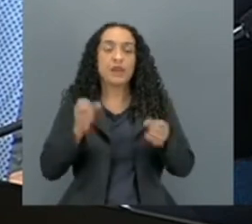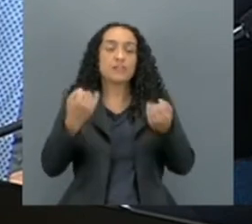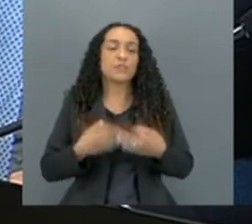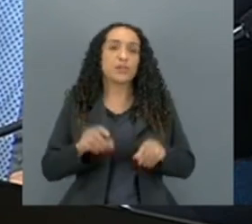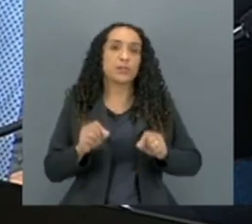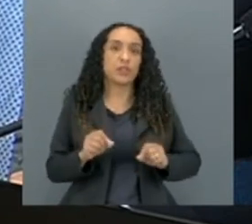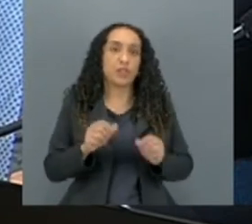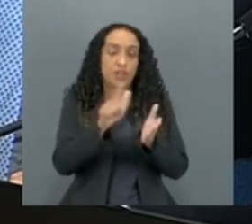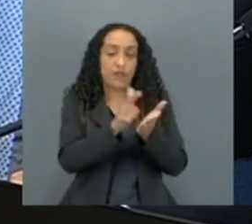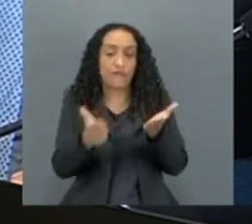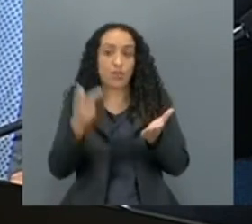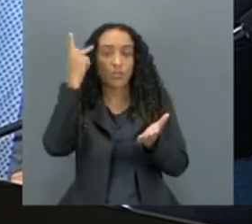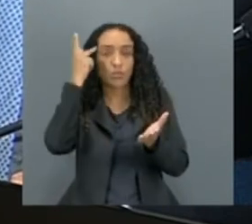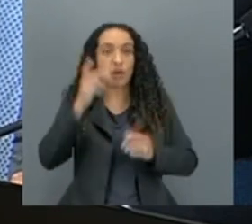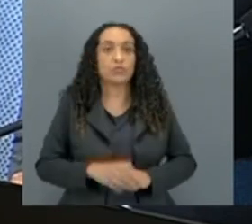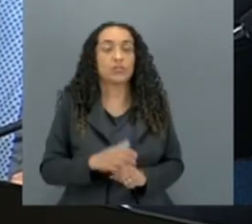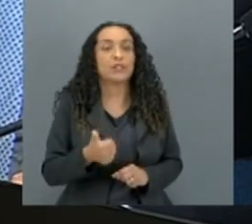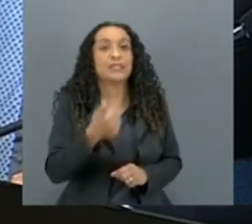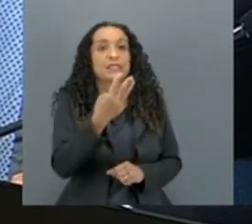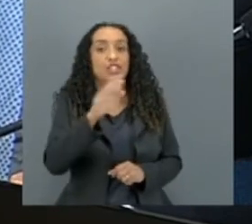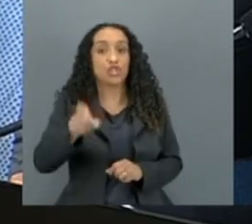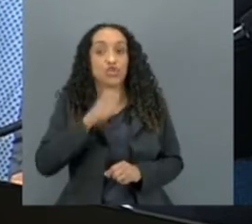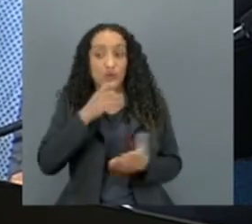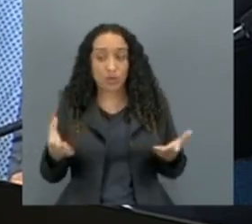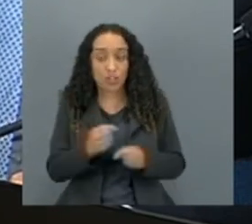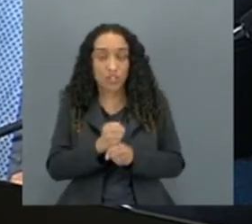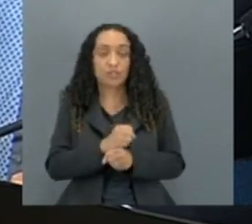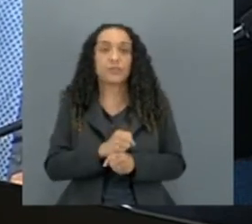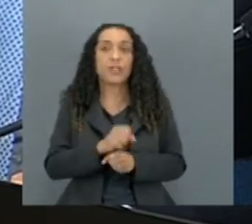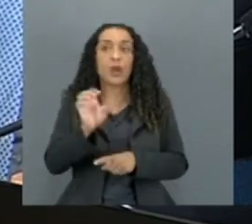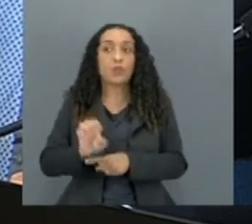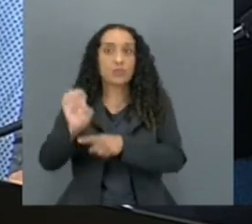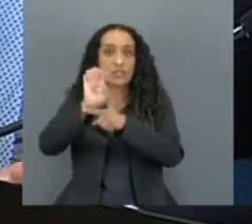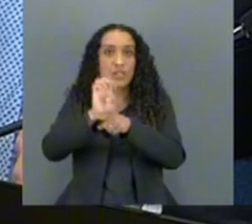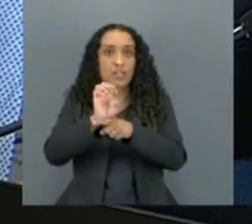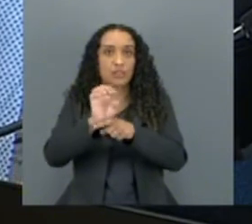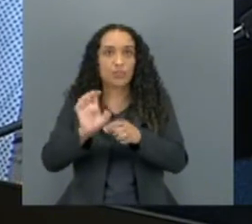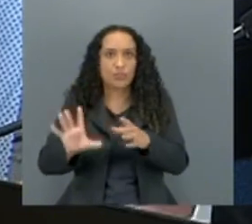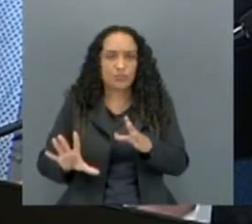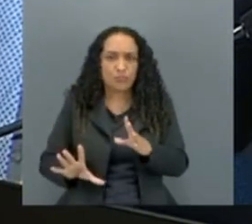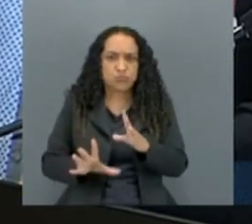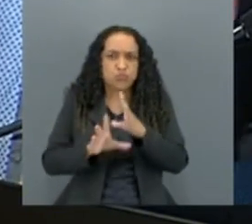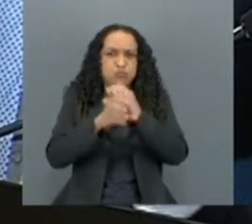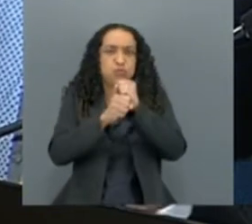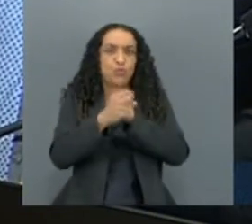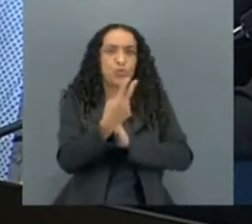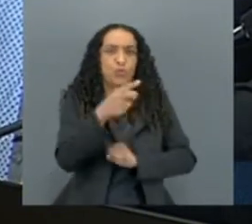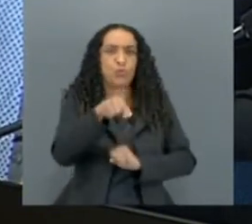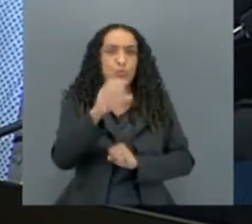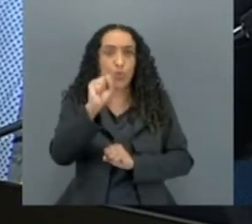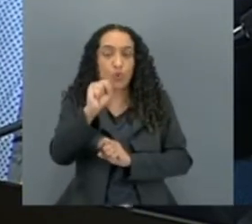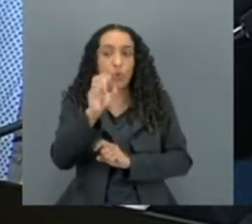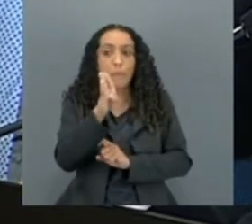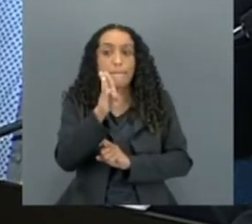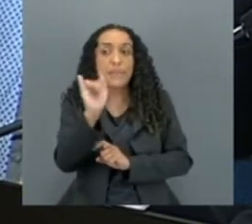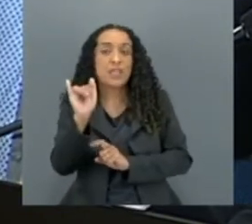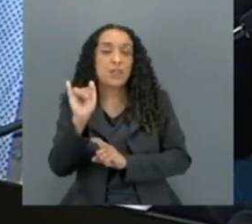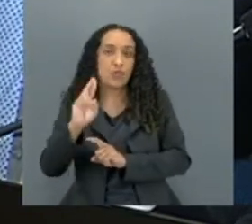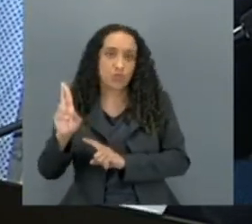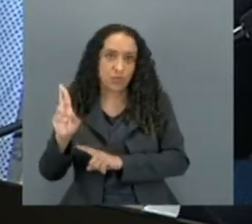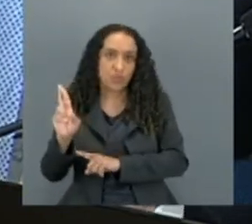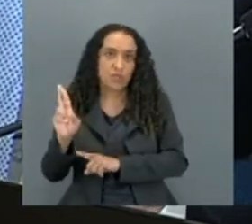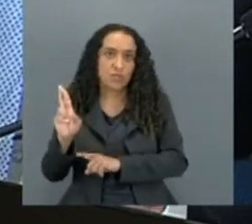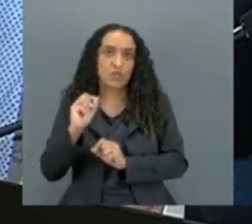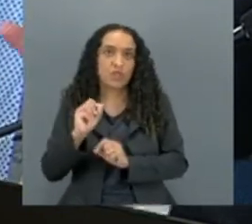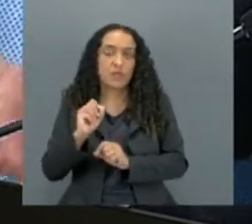seguinte, Folha de São Paulo, em 13 de julho do corrente, que os estados, senhor ministro, acumulam 2,8 bilhões